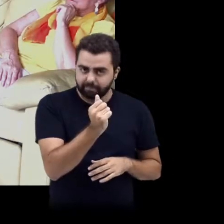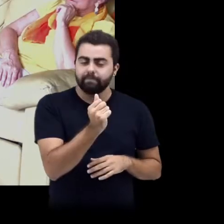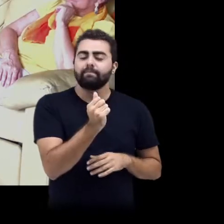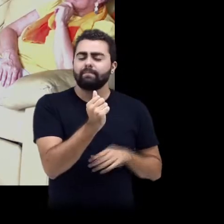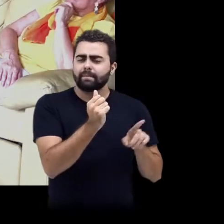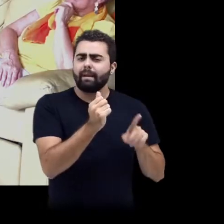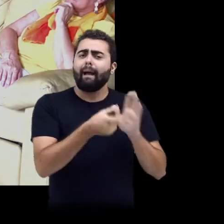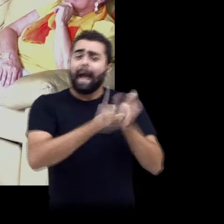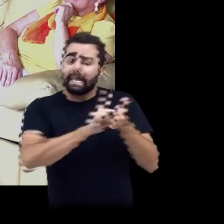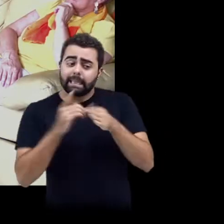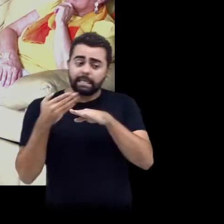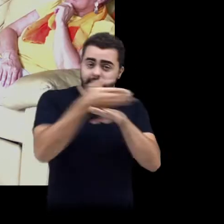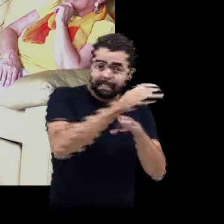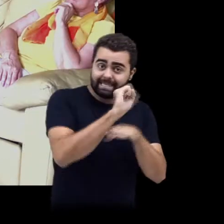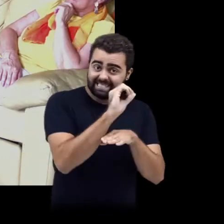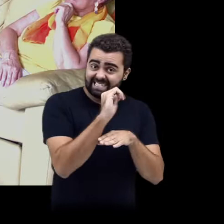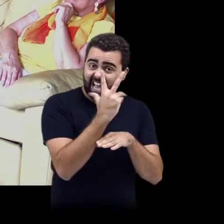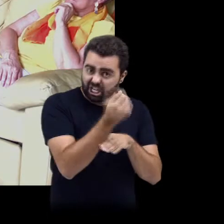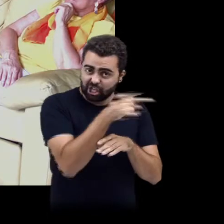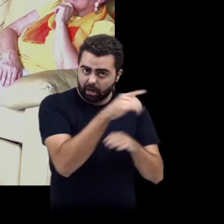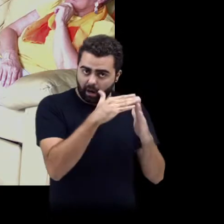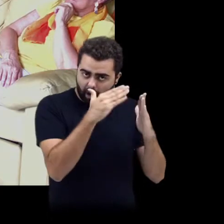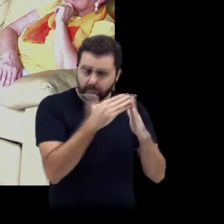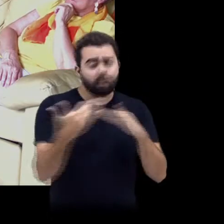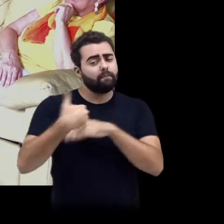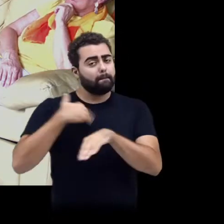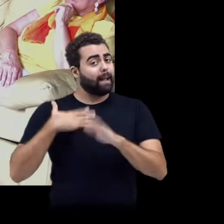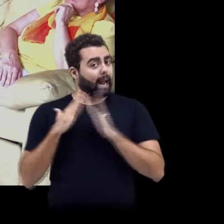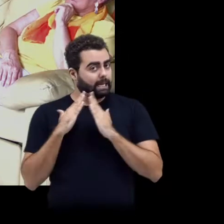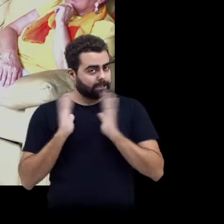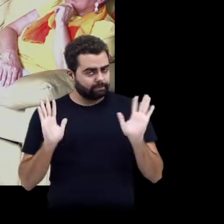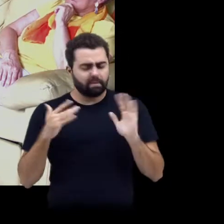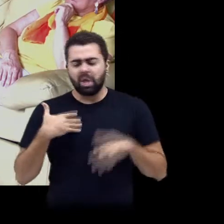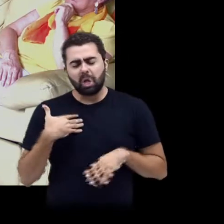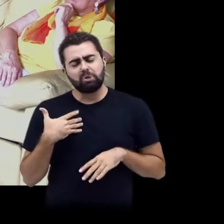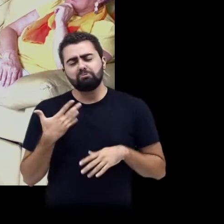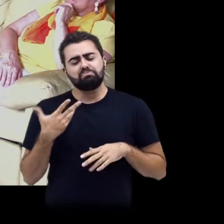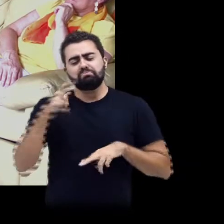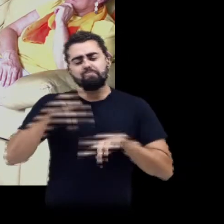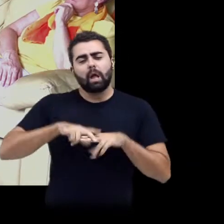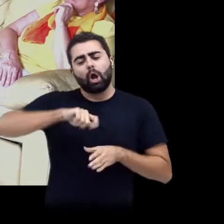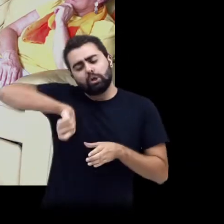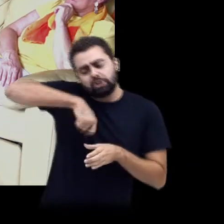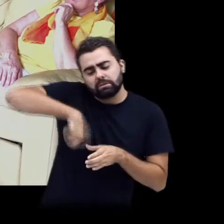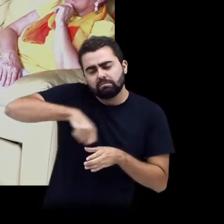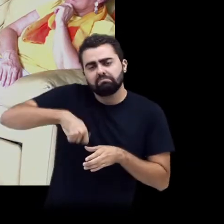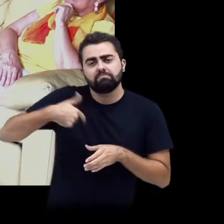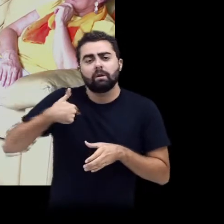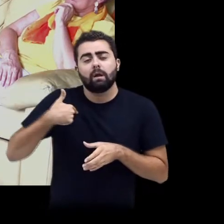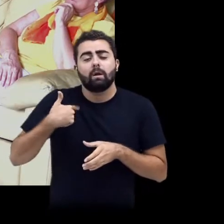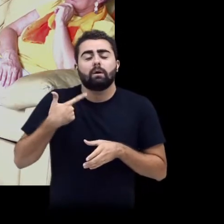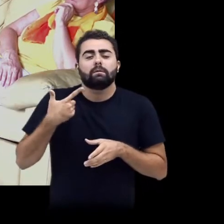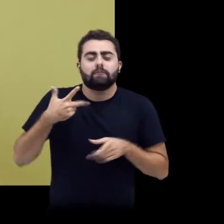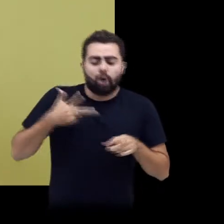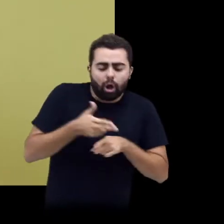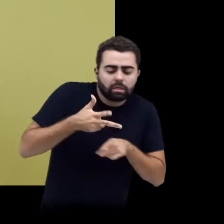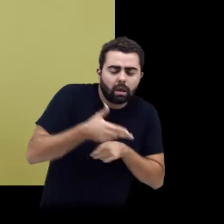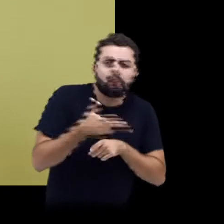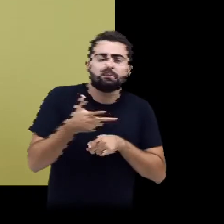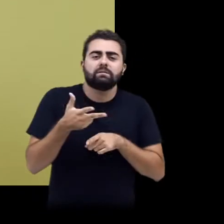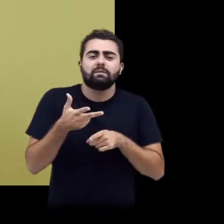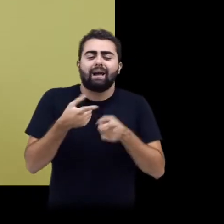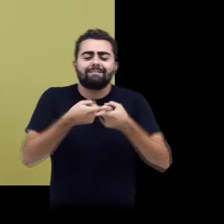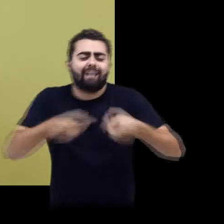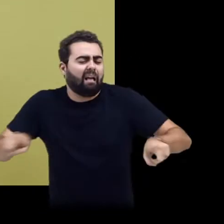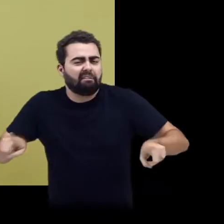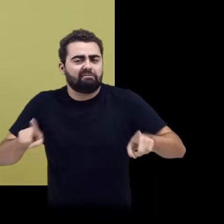lá em casa. Aí eu estava na cozinha, sentada assim, em pé na pia, cortando um assado que eu tinha feito.